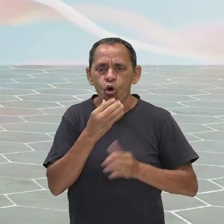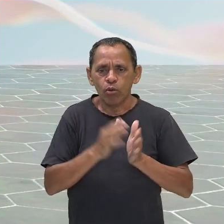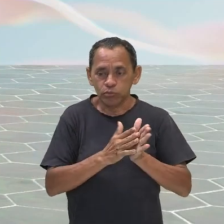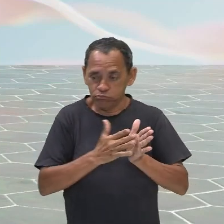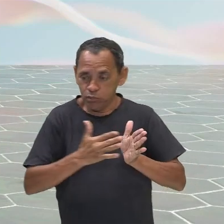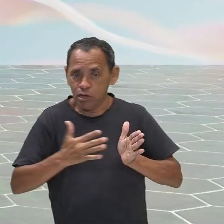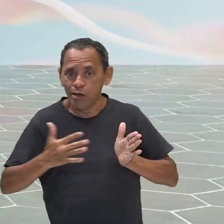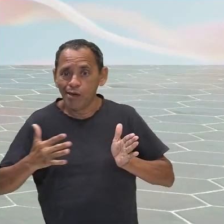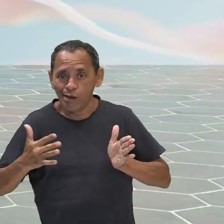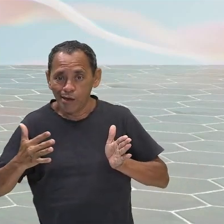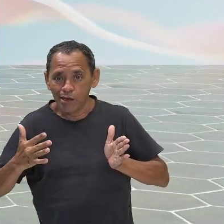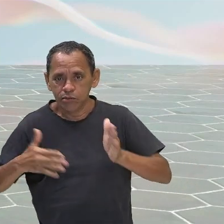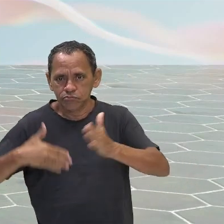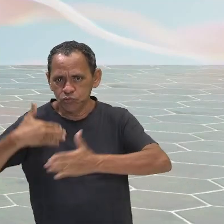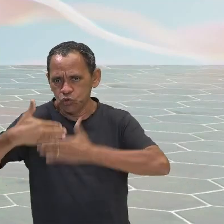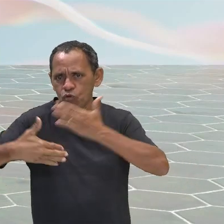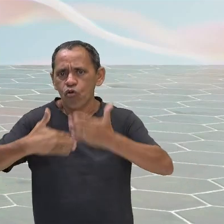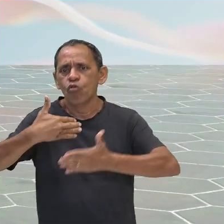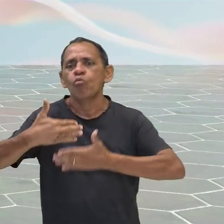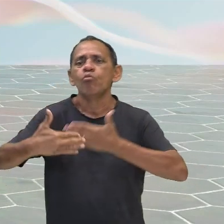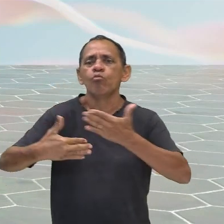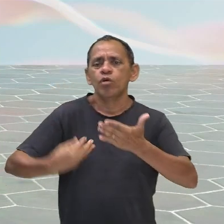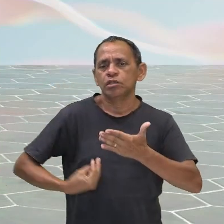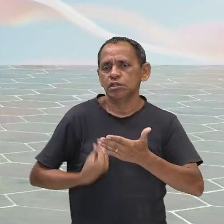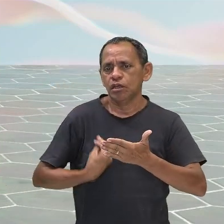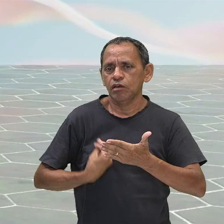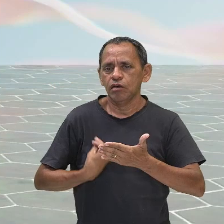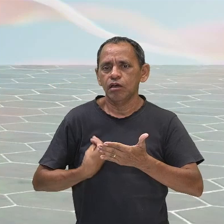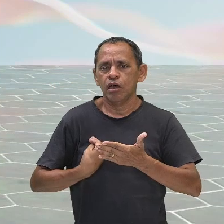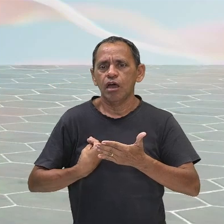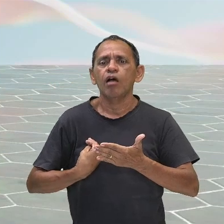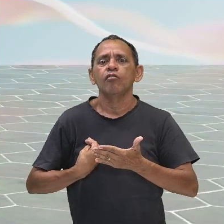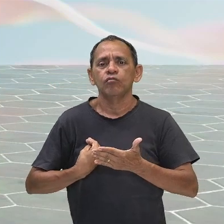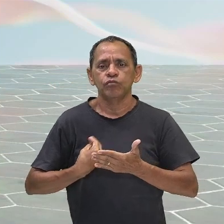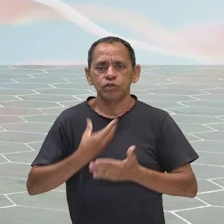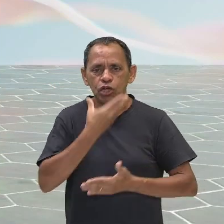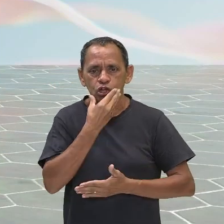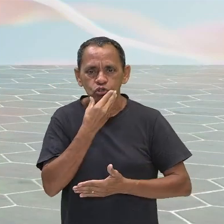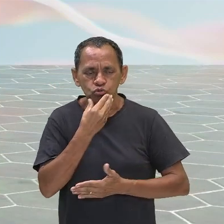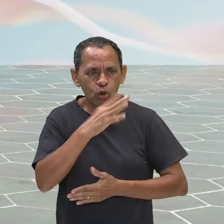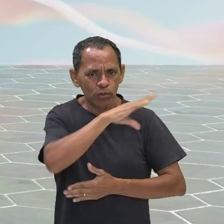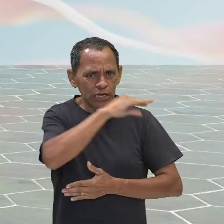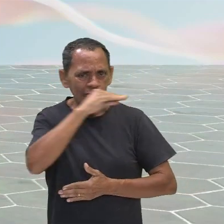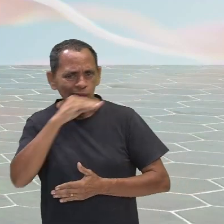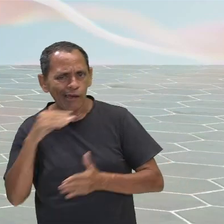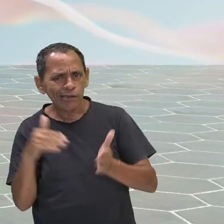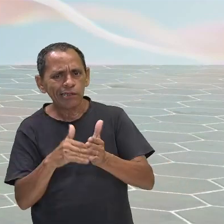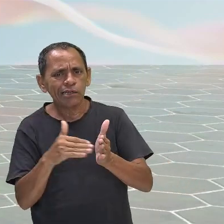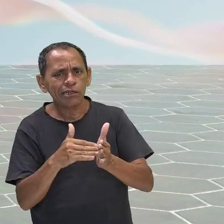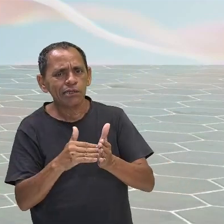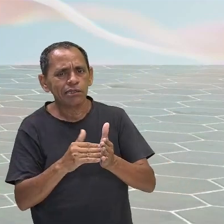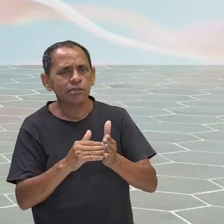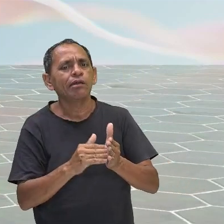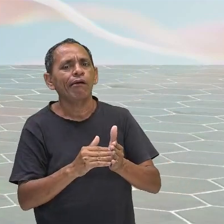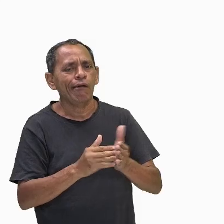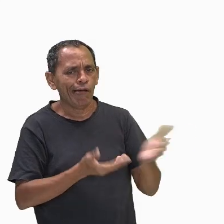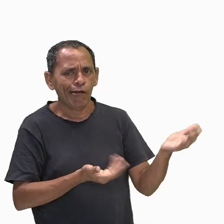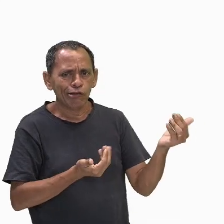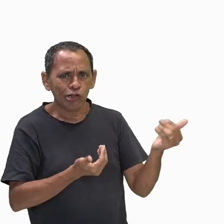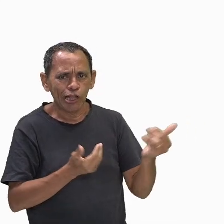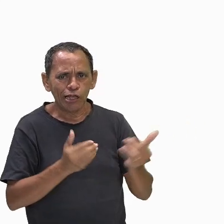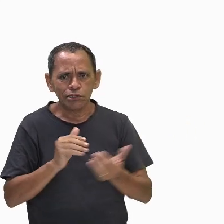do desenvolvimento, né, ao longo da vida, né, desde criança até adolescência e fase adulta, tá?